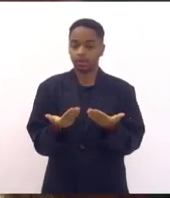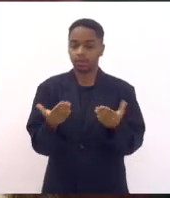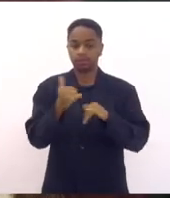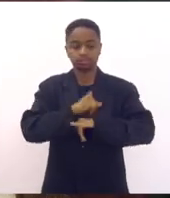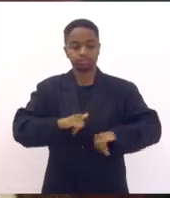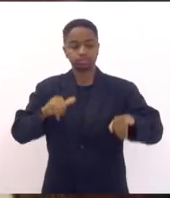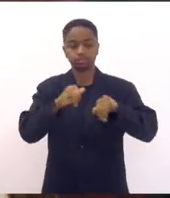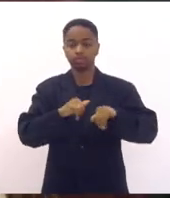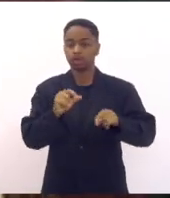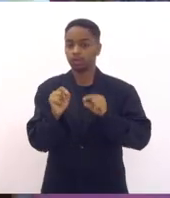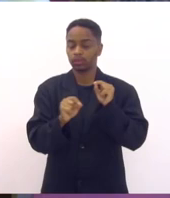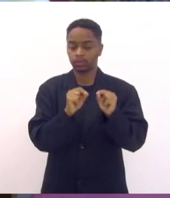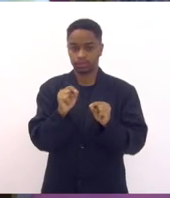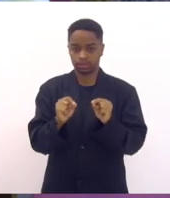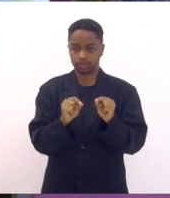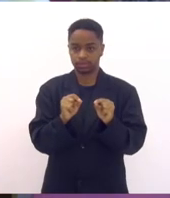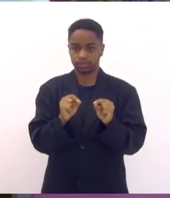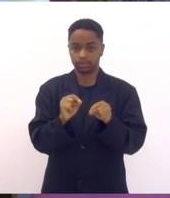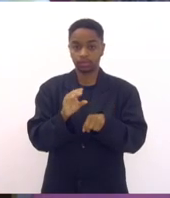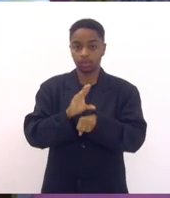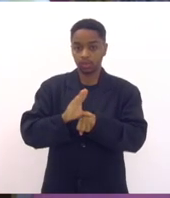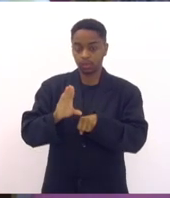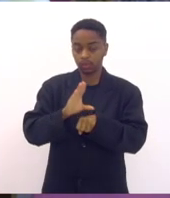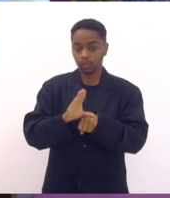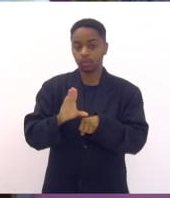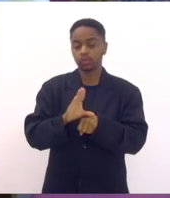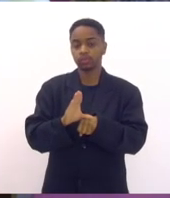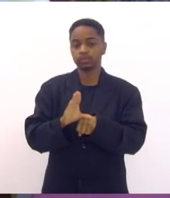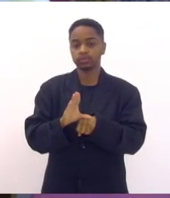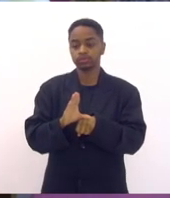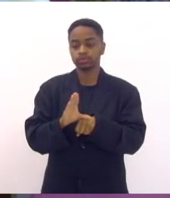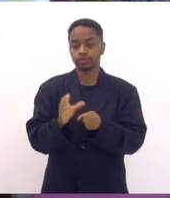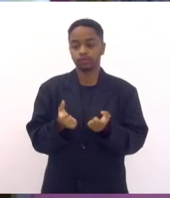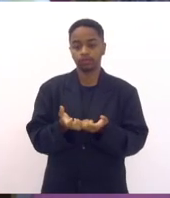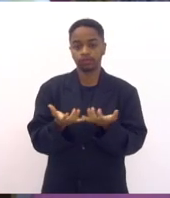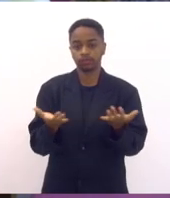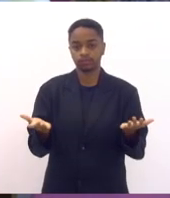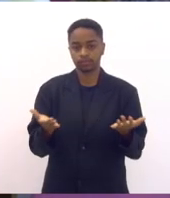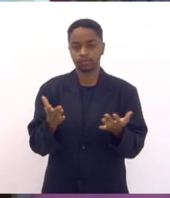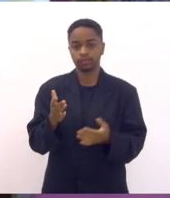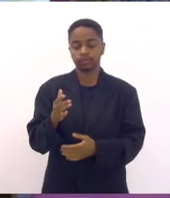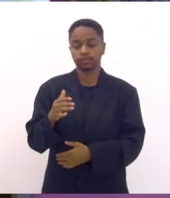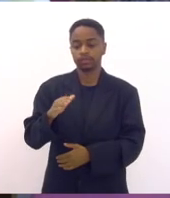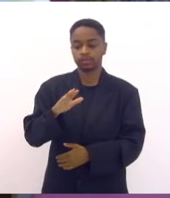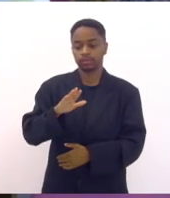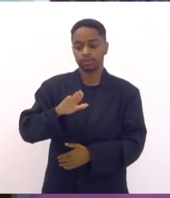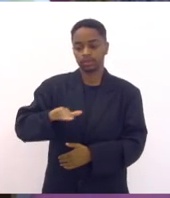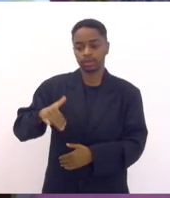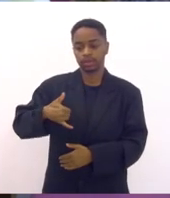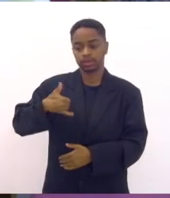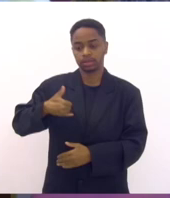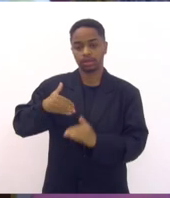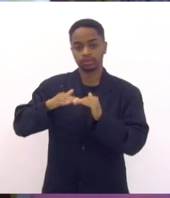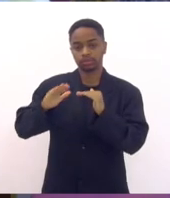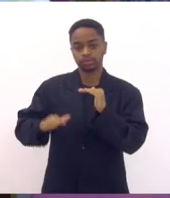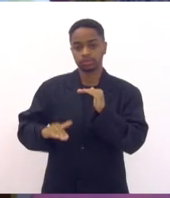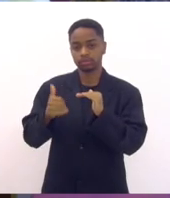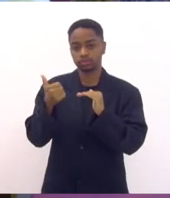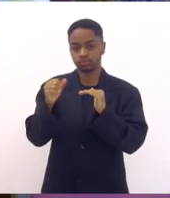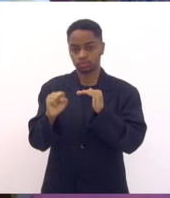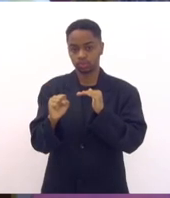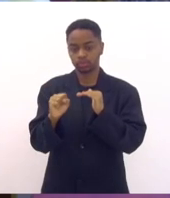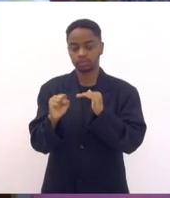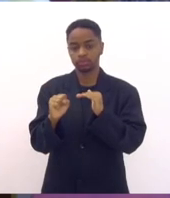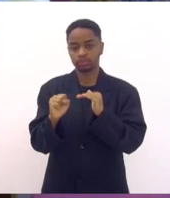lançar é o curso de capacitação para as menores de idade para para que